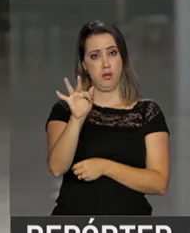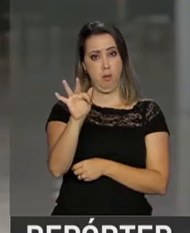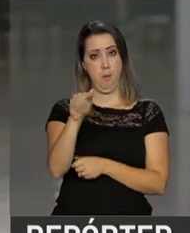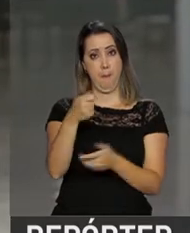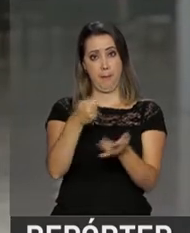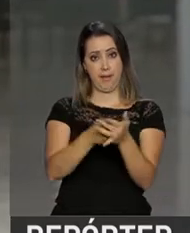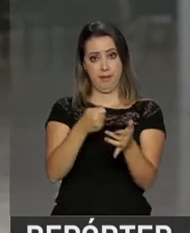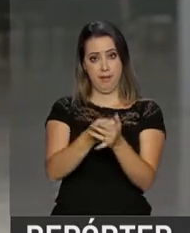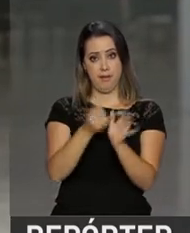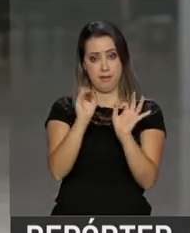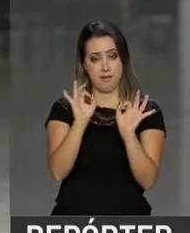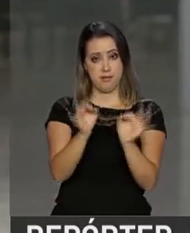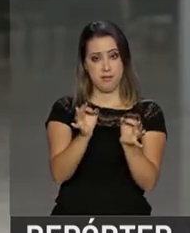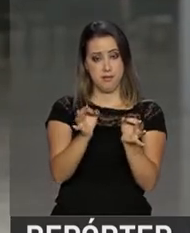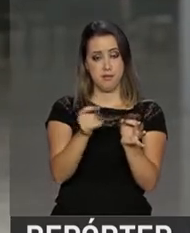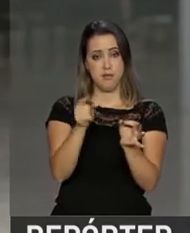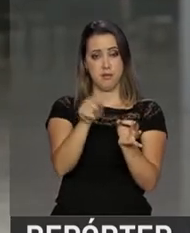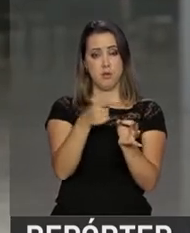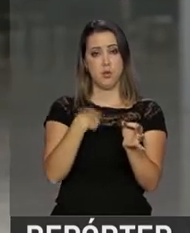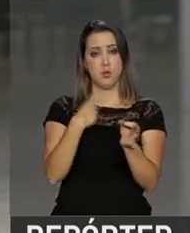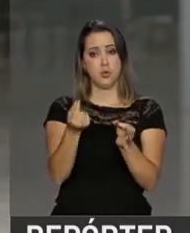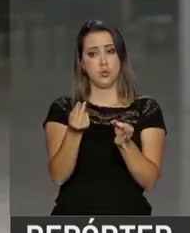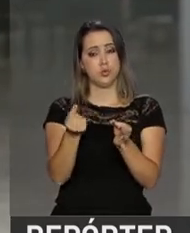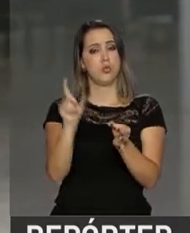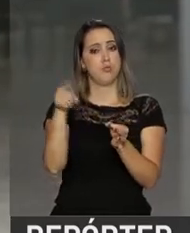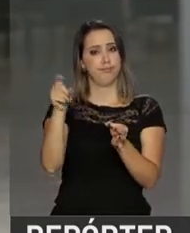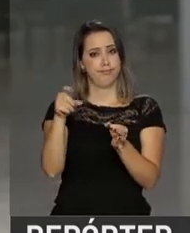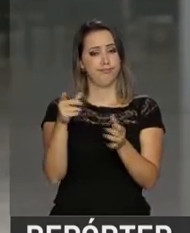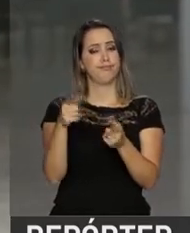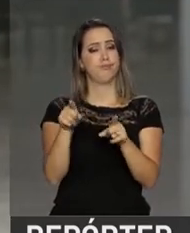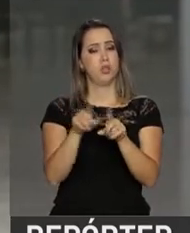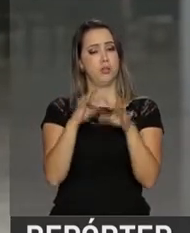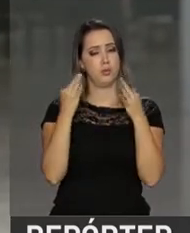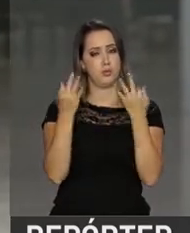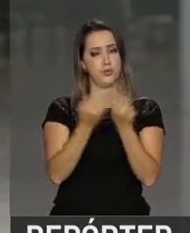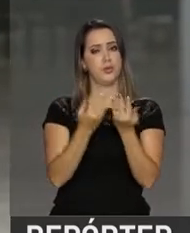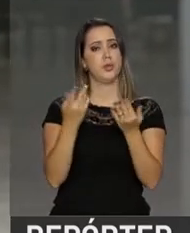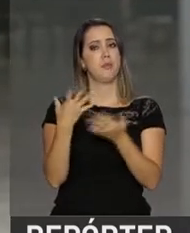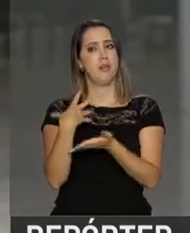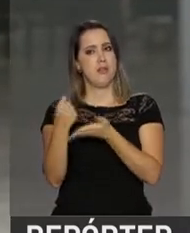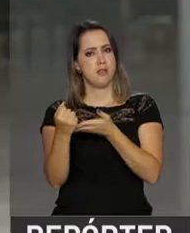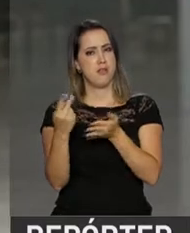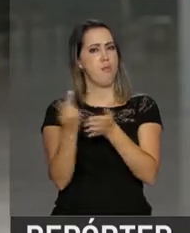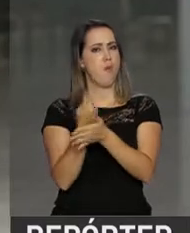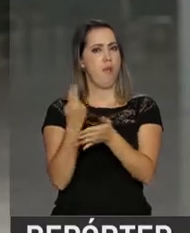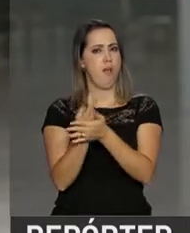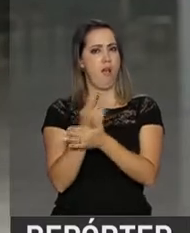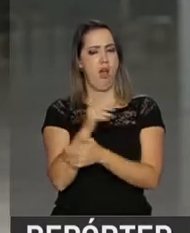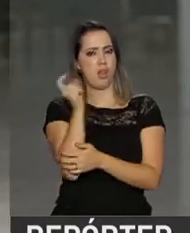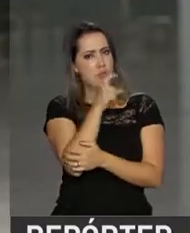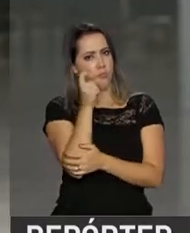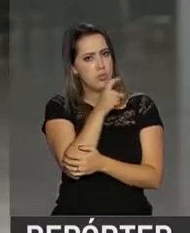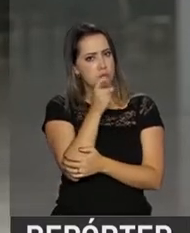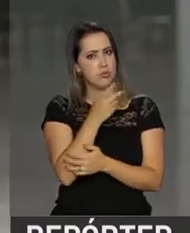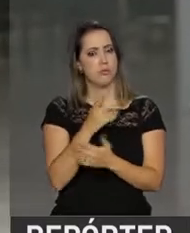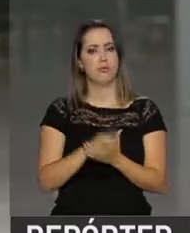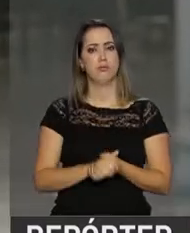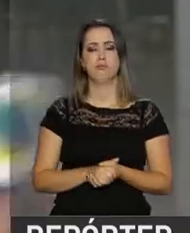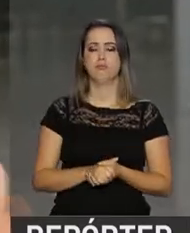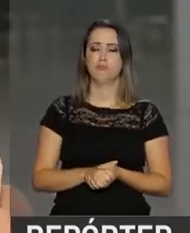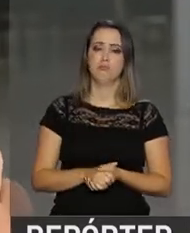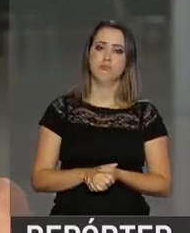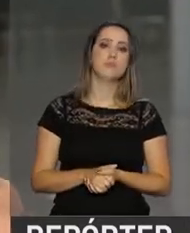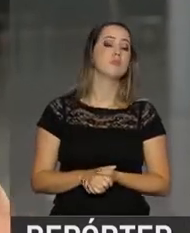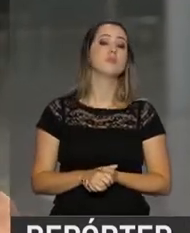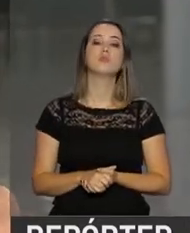erário de recursos tenham sido recebidos indevidamente por essas famílias que fraudaram o gols